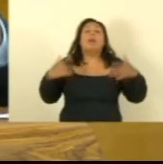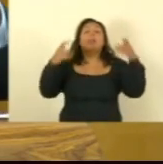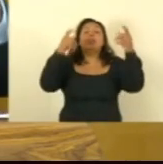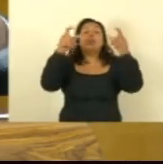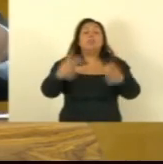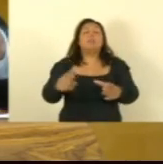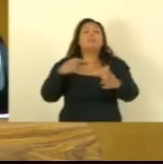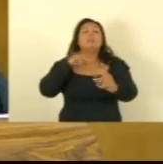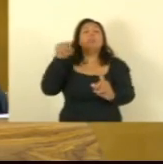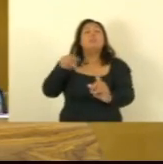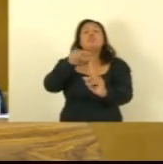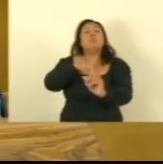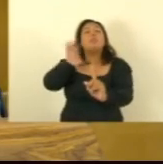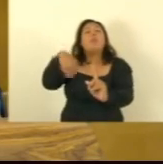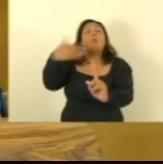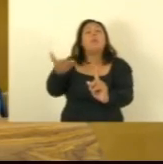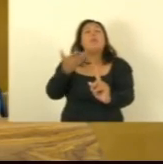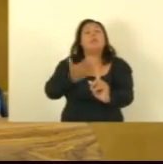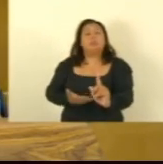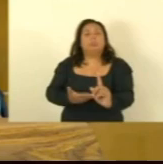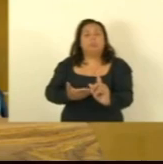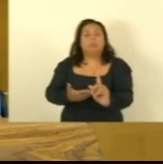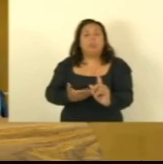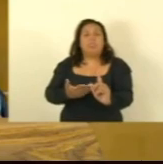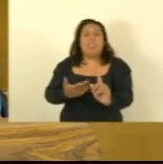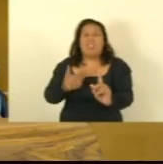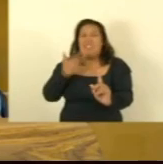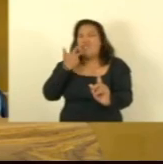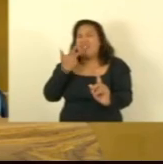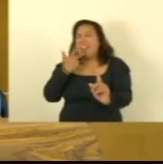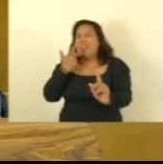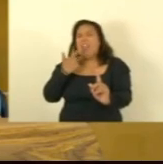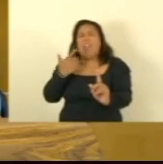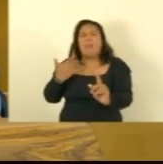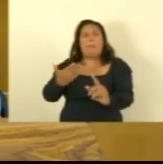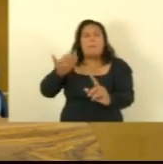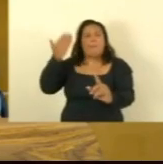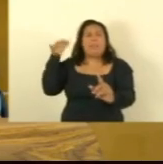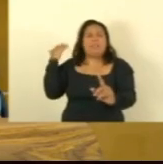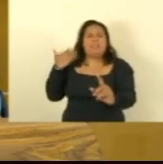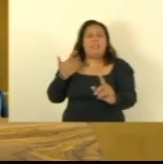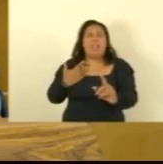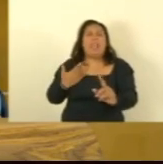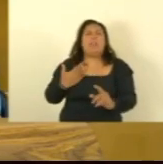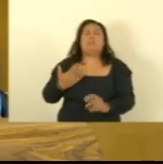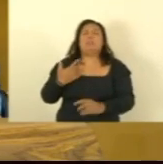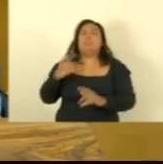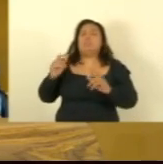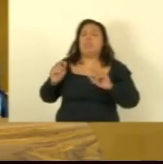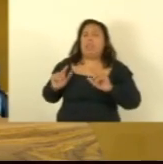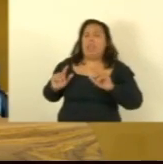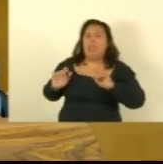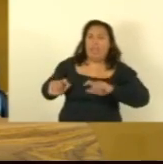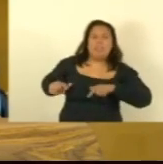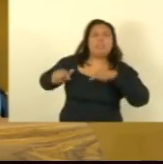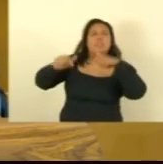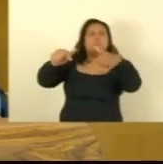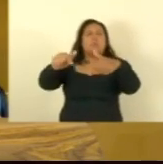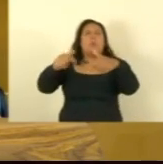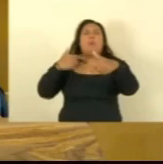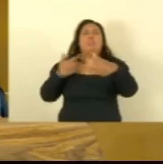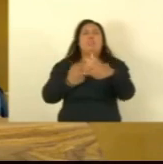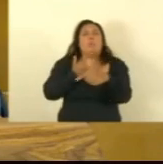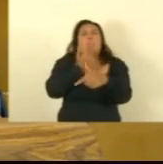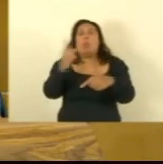querendo chegar? Falavam-se tanto do então presidente da República de atos extremistas, de ficar